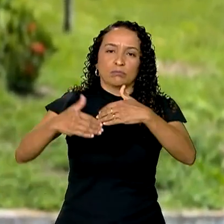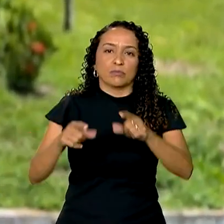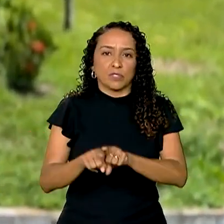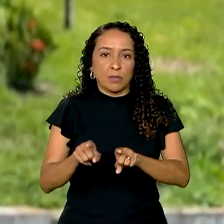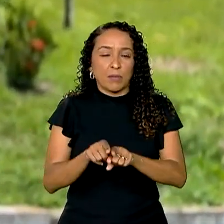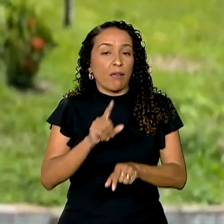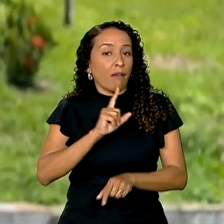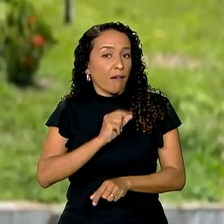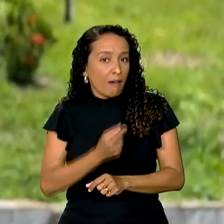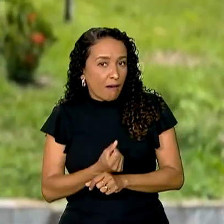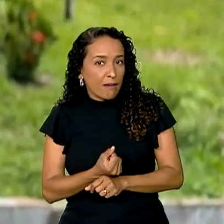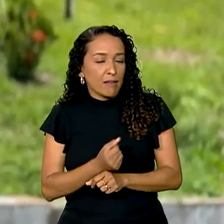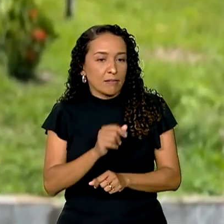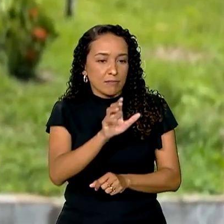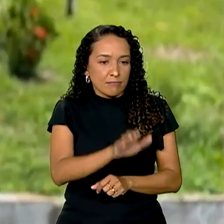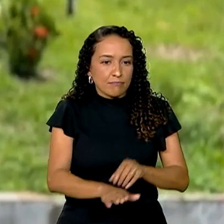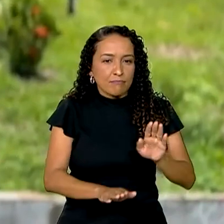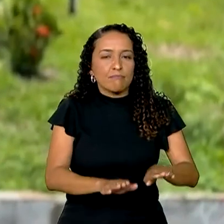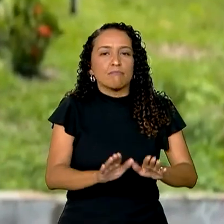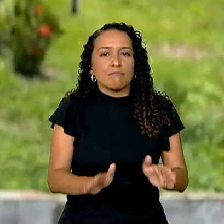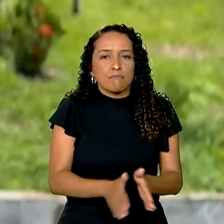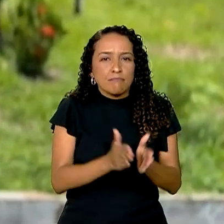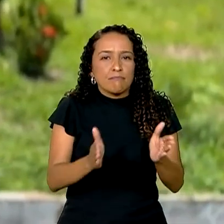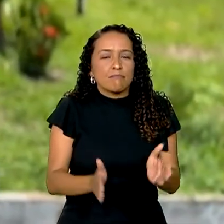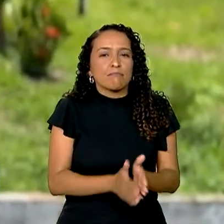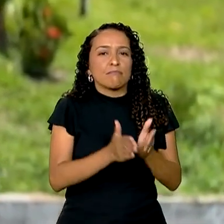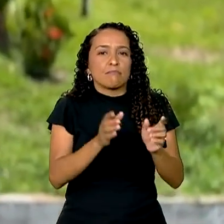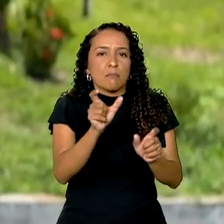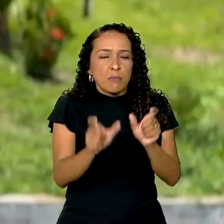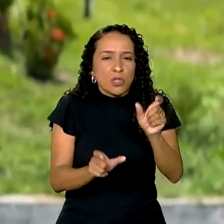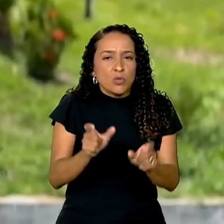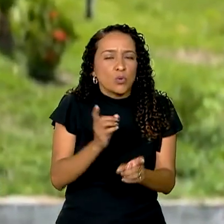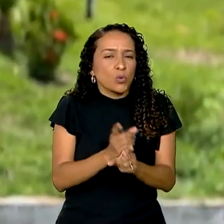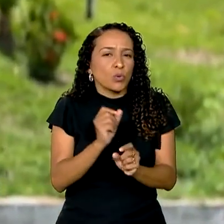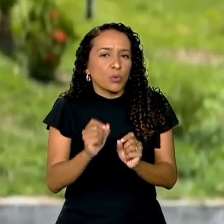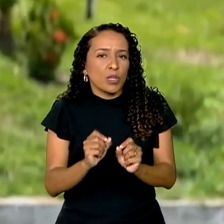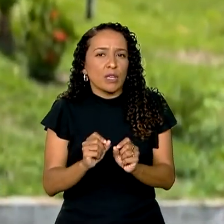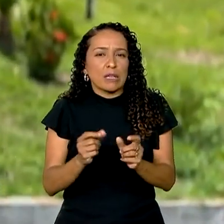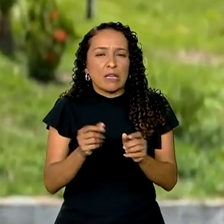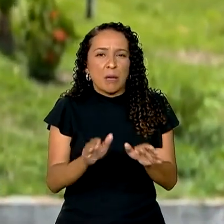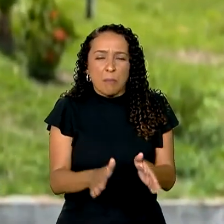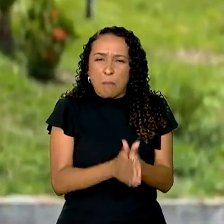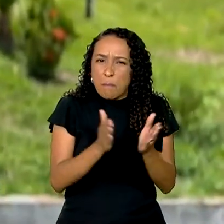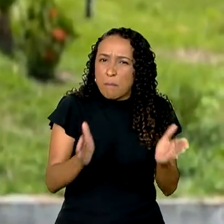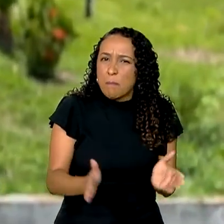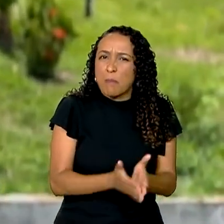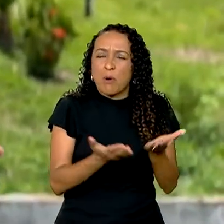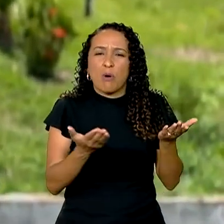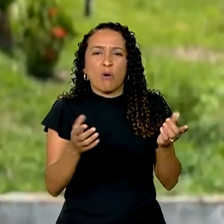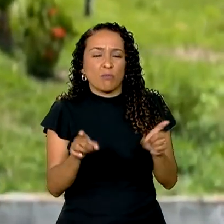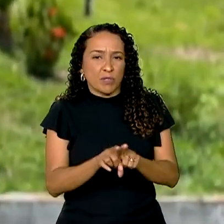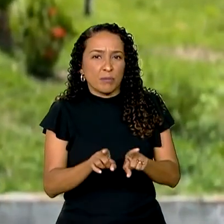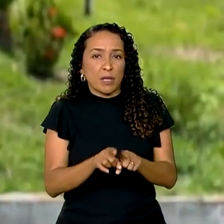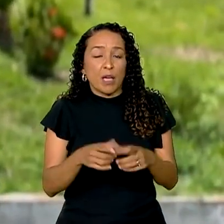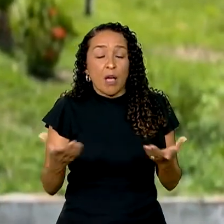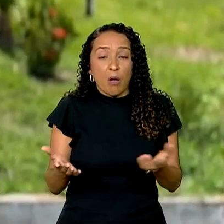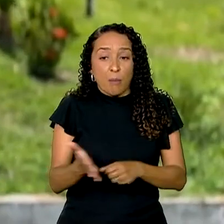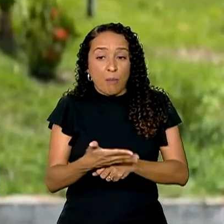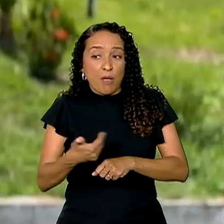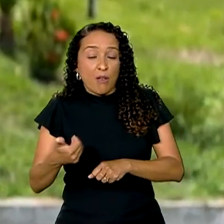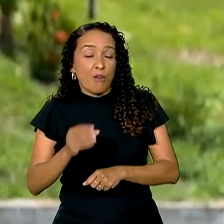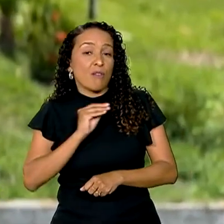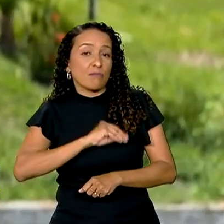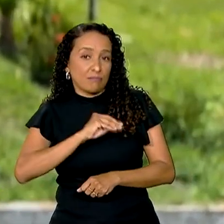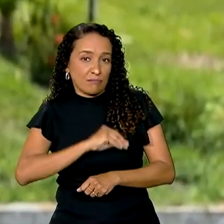crescimento da renda dos pequenos, aquelas pessoas que encontramos a extrema pobreza, na pobreza, que agora melhoram a